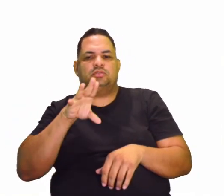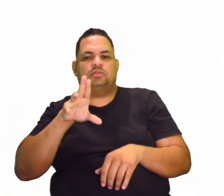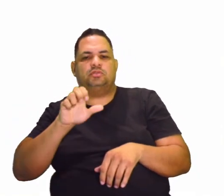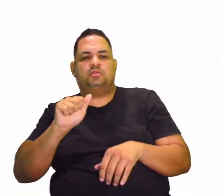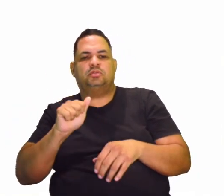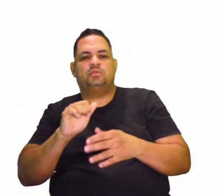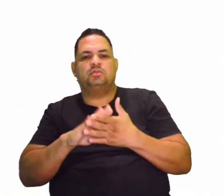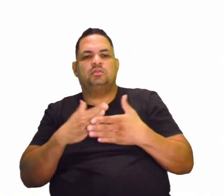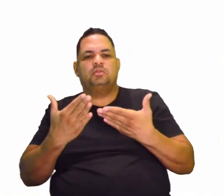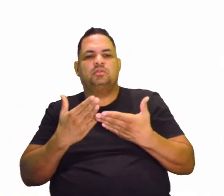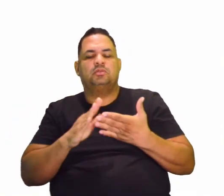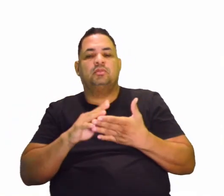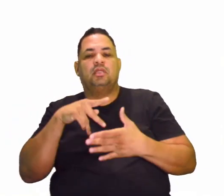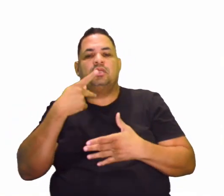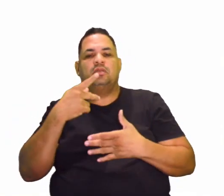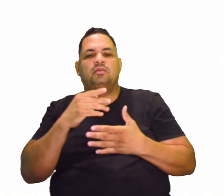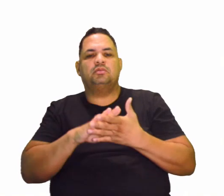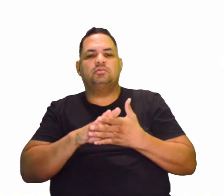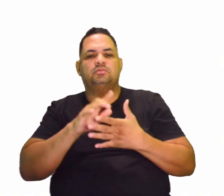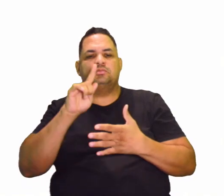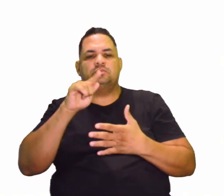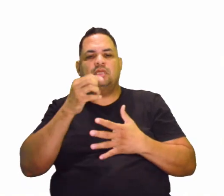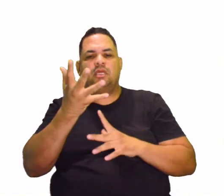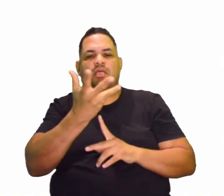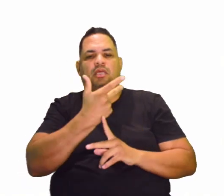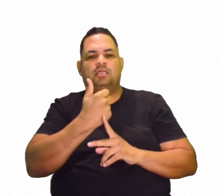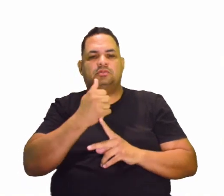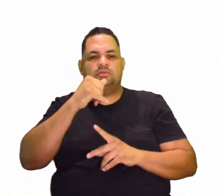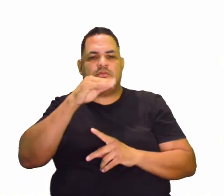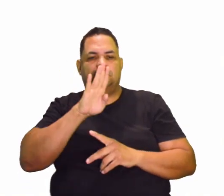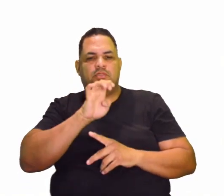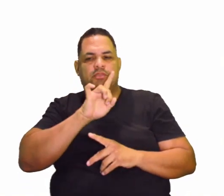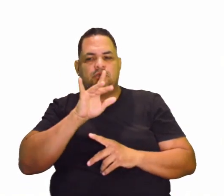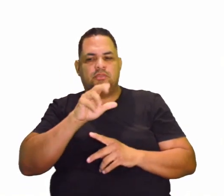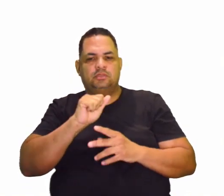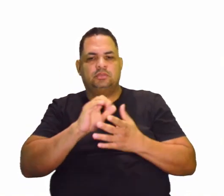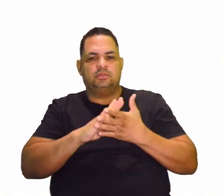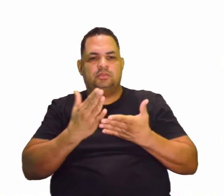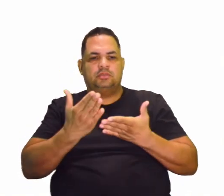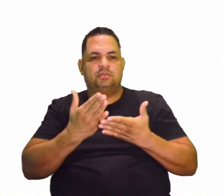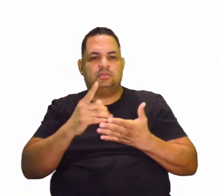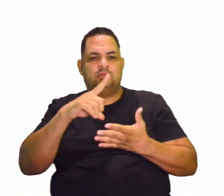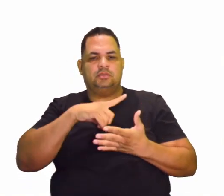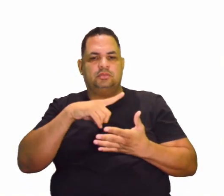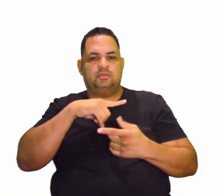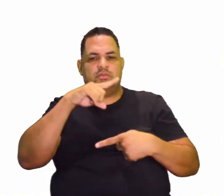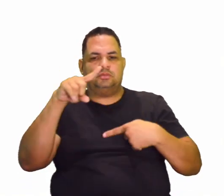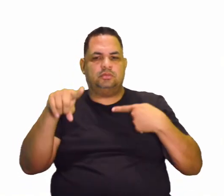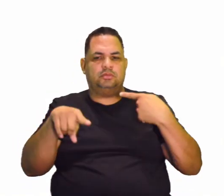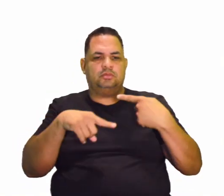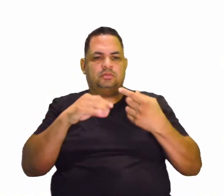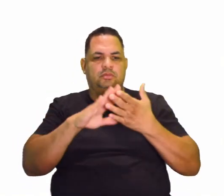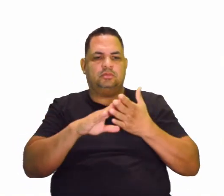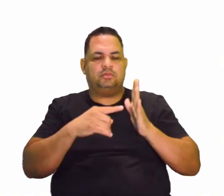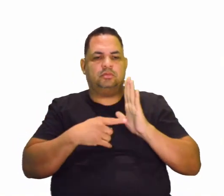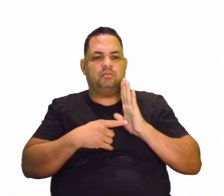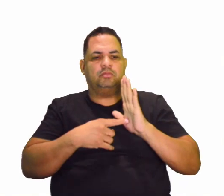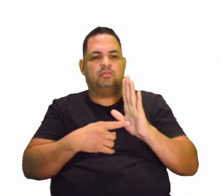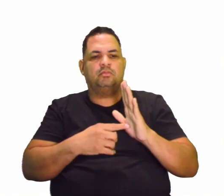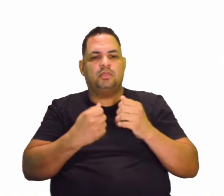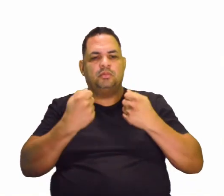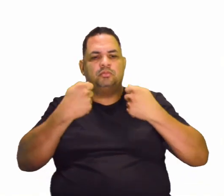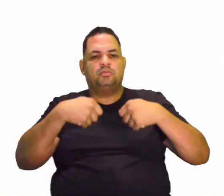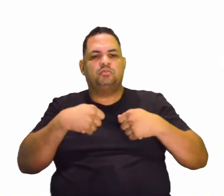arte bizantina, marque a alternativa correta. A arte bizantina tinha um objetivo de expressar a